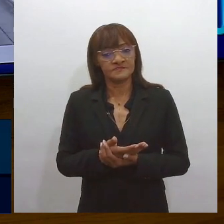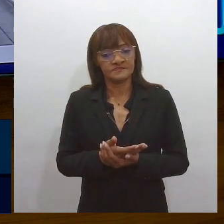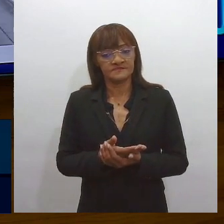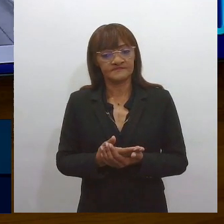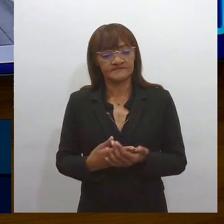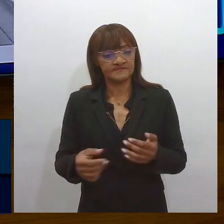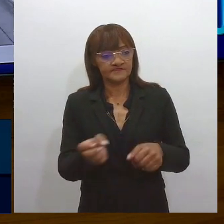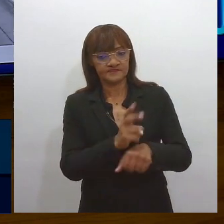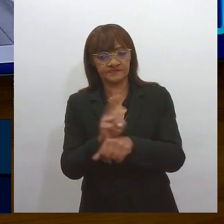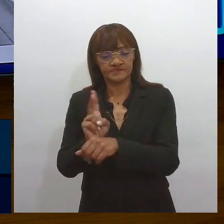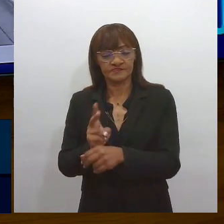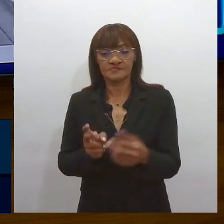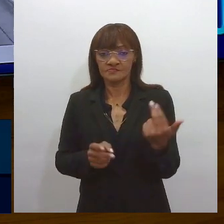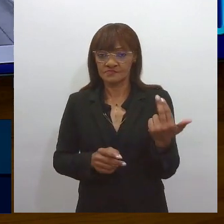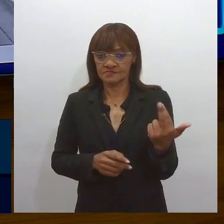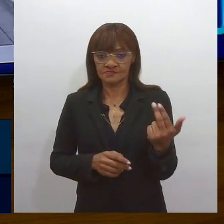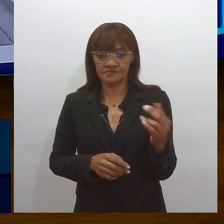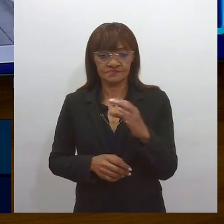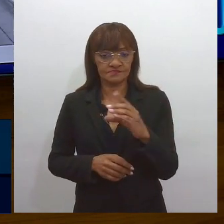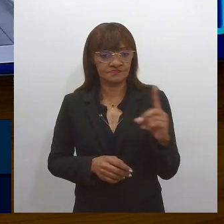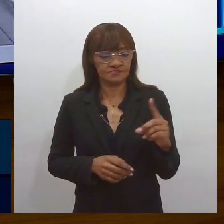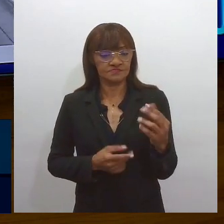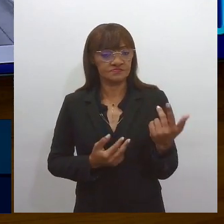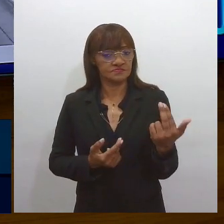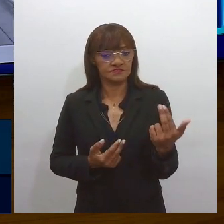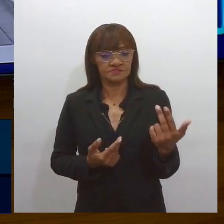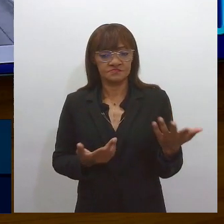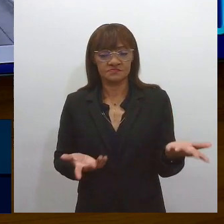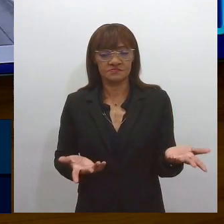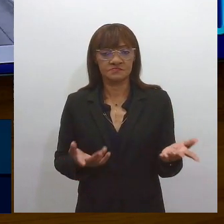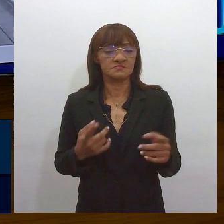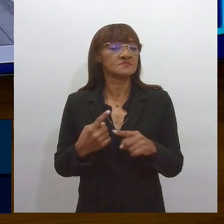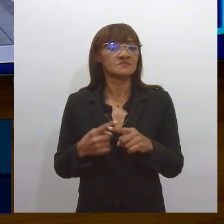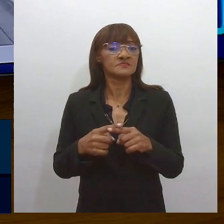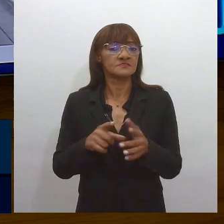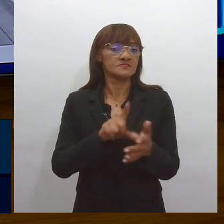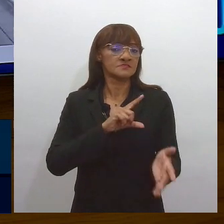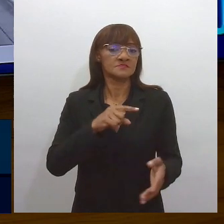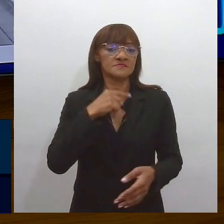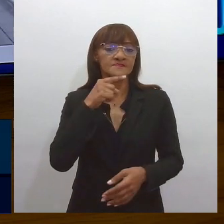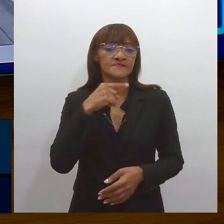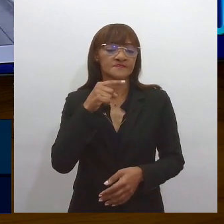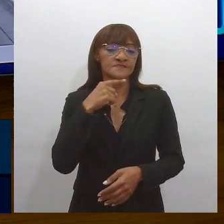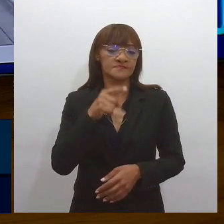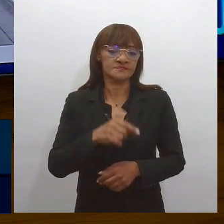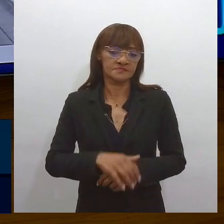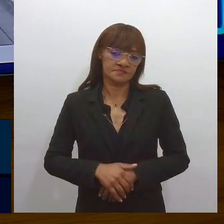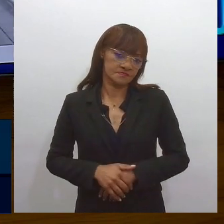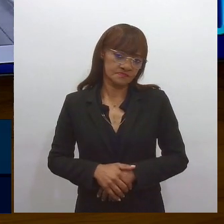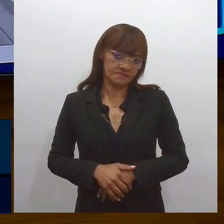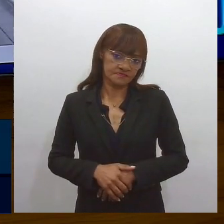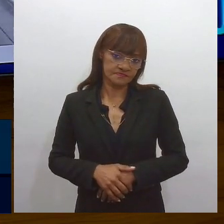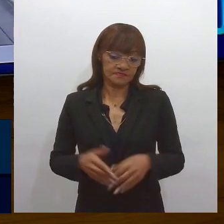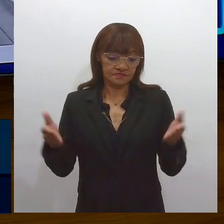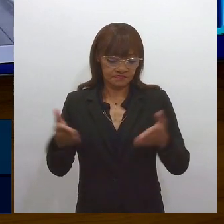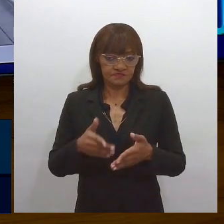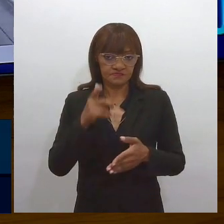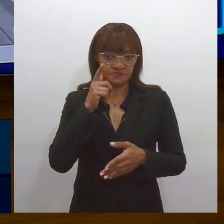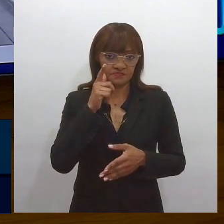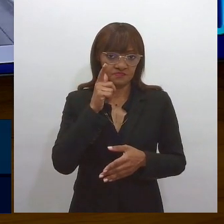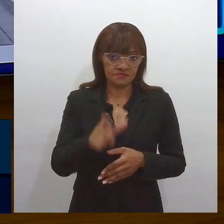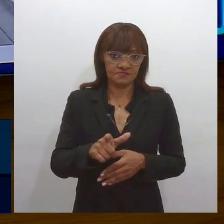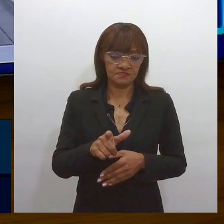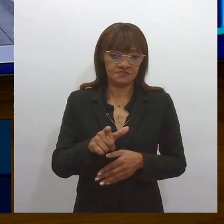mesmos e por que a gente conseguiu atingir rapidamente 202 ali me desculpa é 24 no acabou